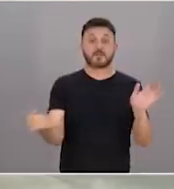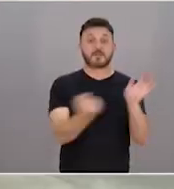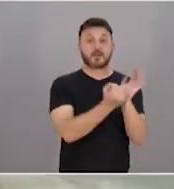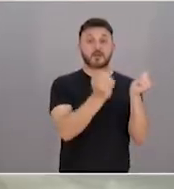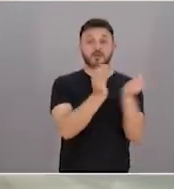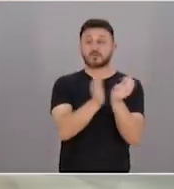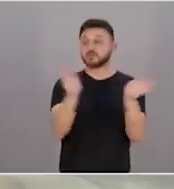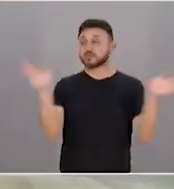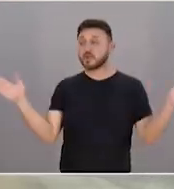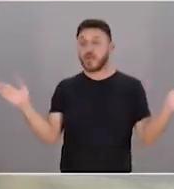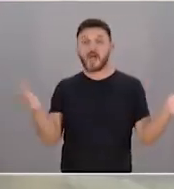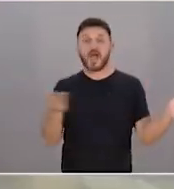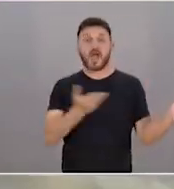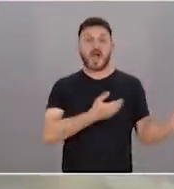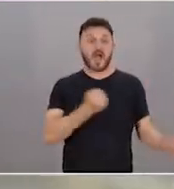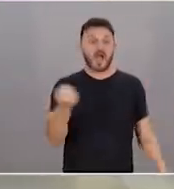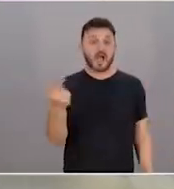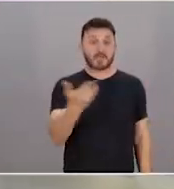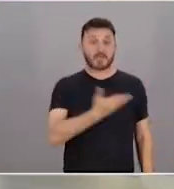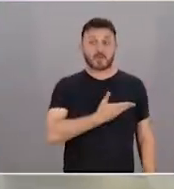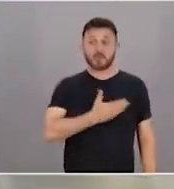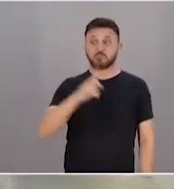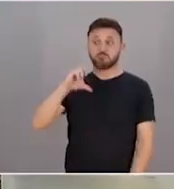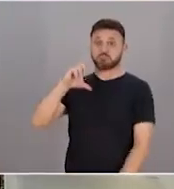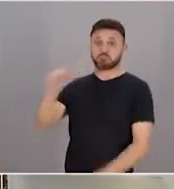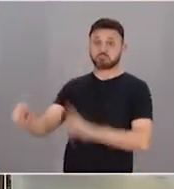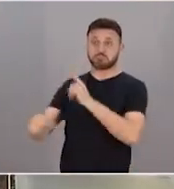os discípulos? Sumiram.